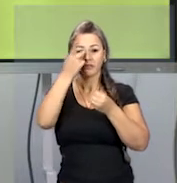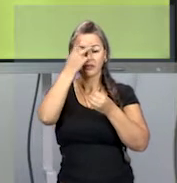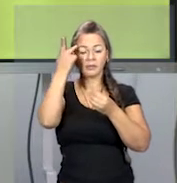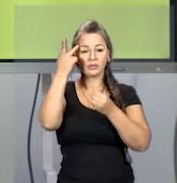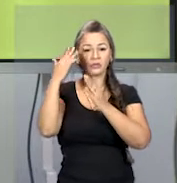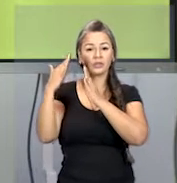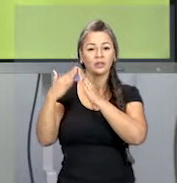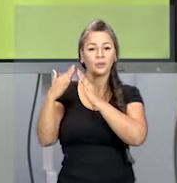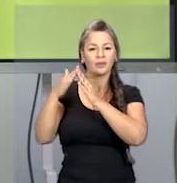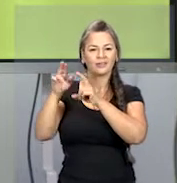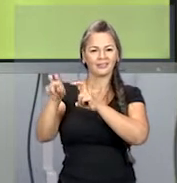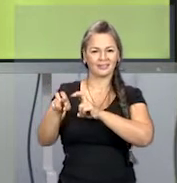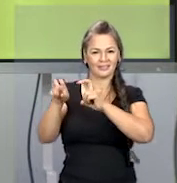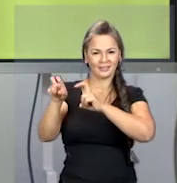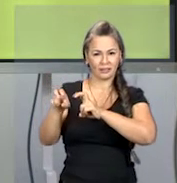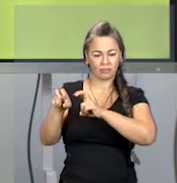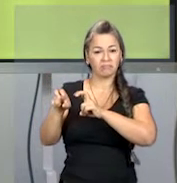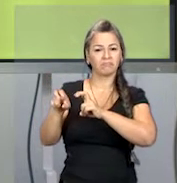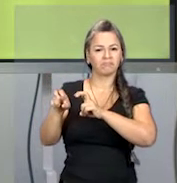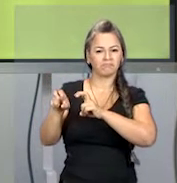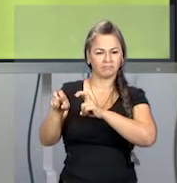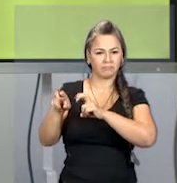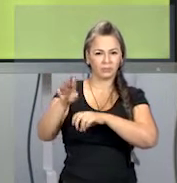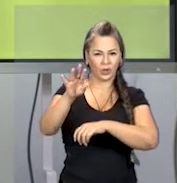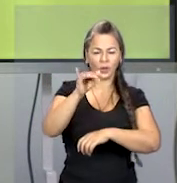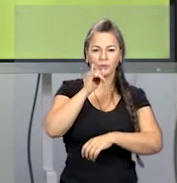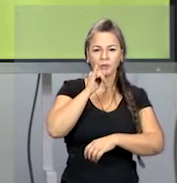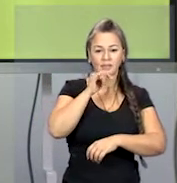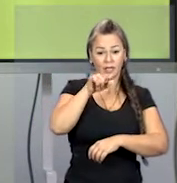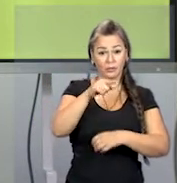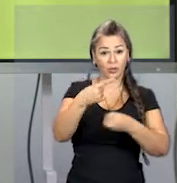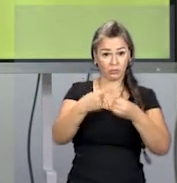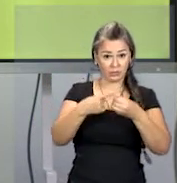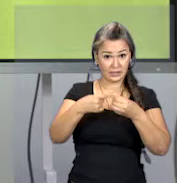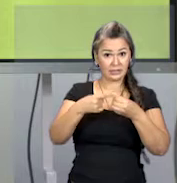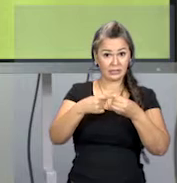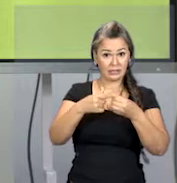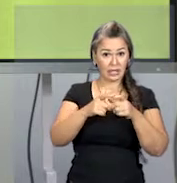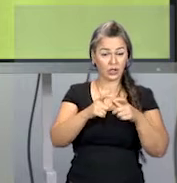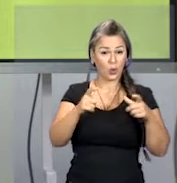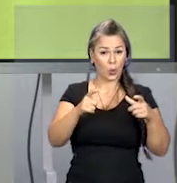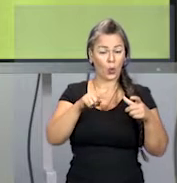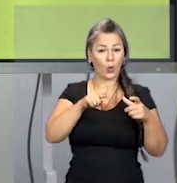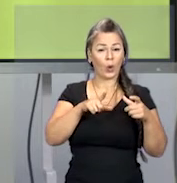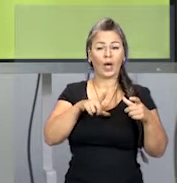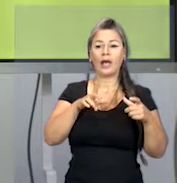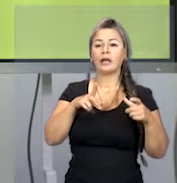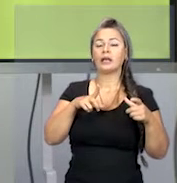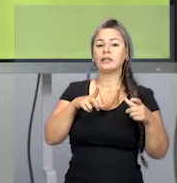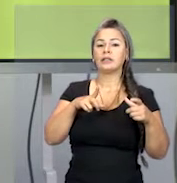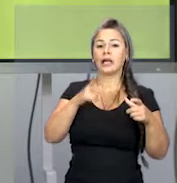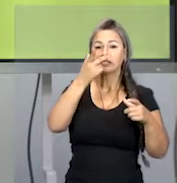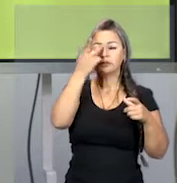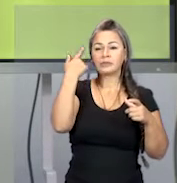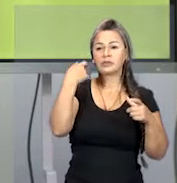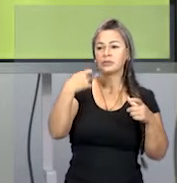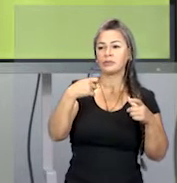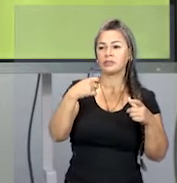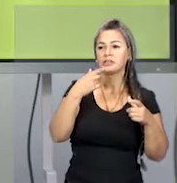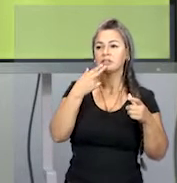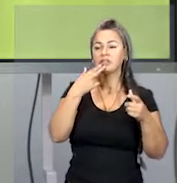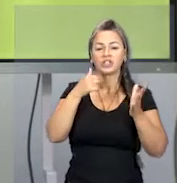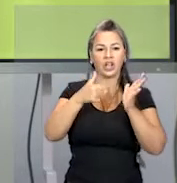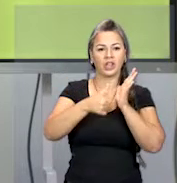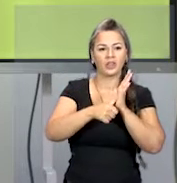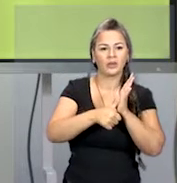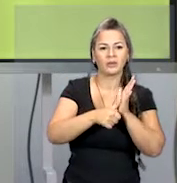eu só posso ser reconhecido pelo meu nome completo, pelo meu registro de uma identidade, a dinâmica na cidade